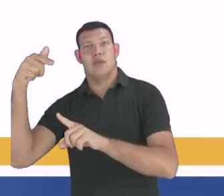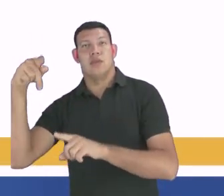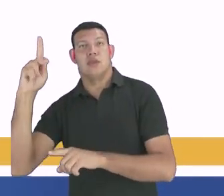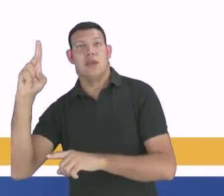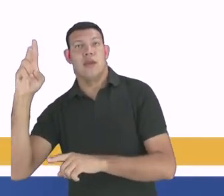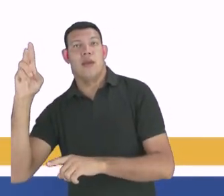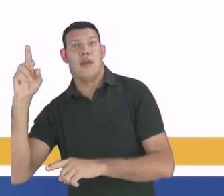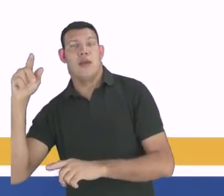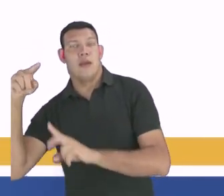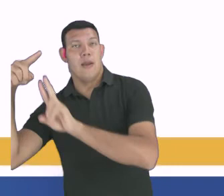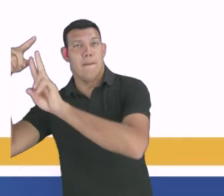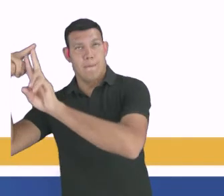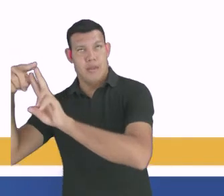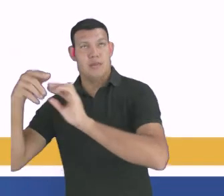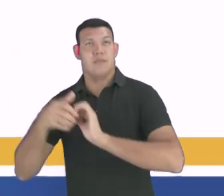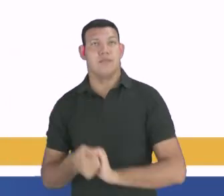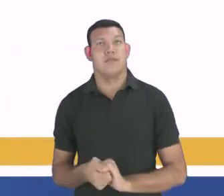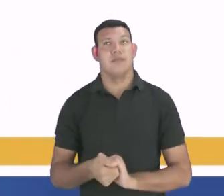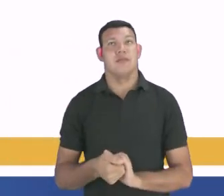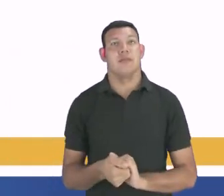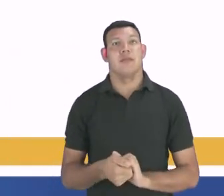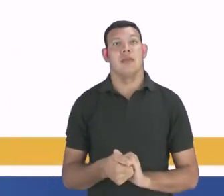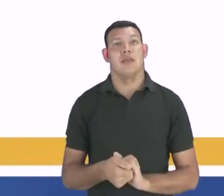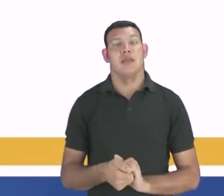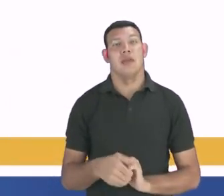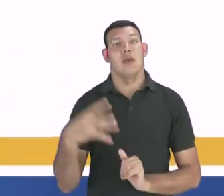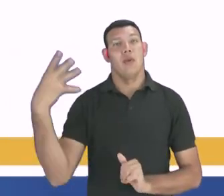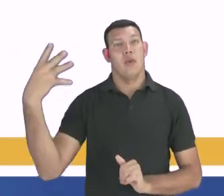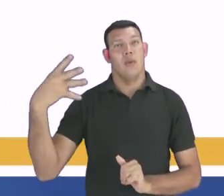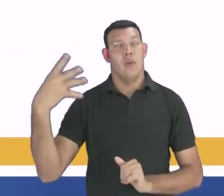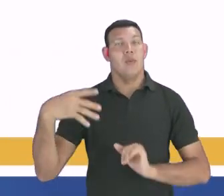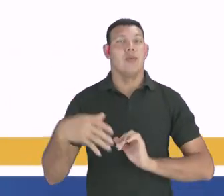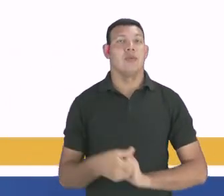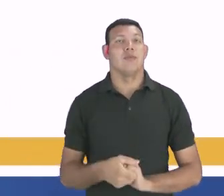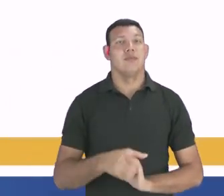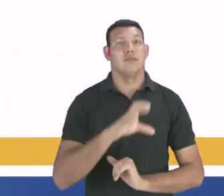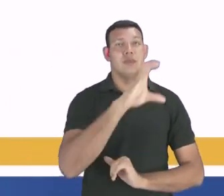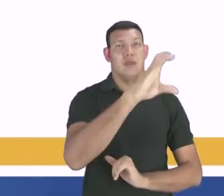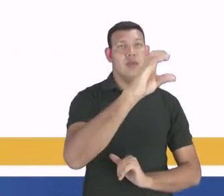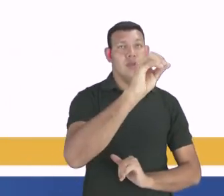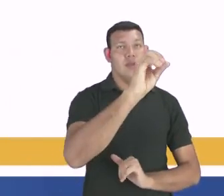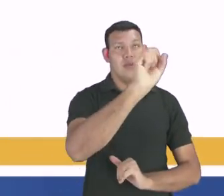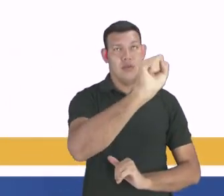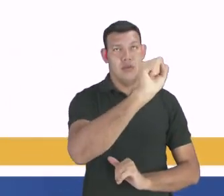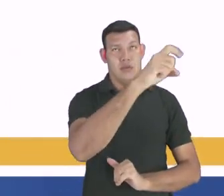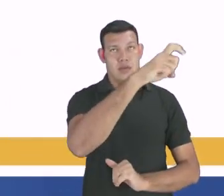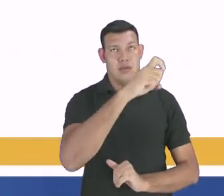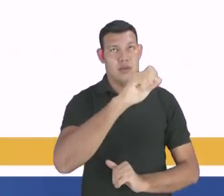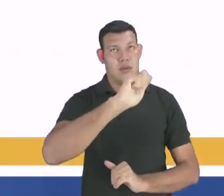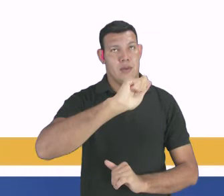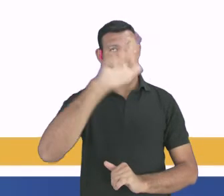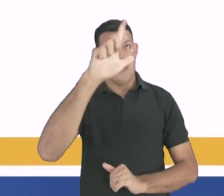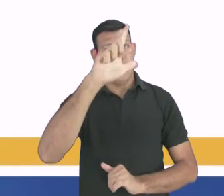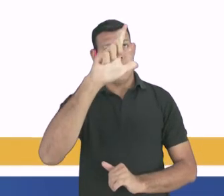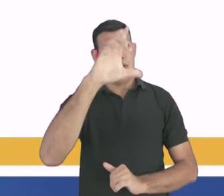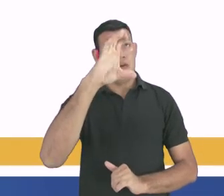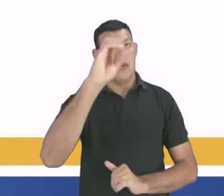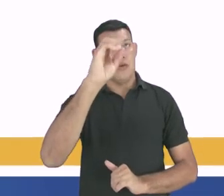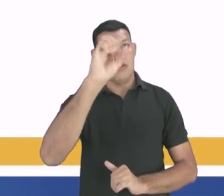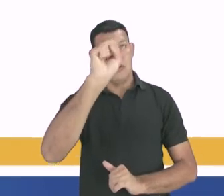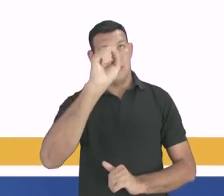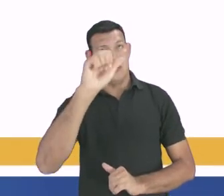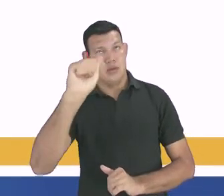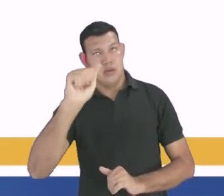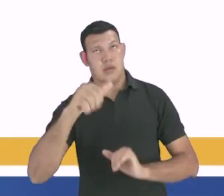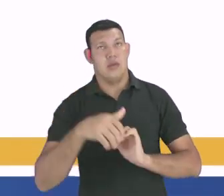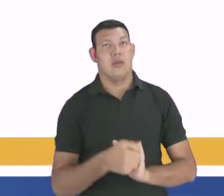quarto caso, quando o cosseno de x é maior que o cosseno de a. E também nós vamos ter quando o